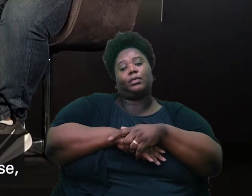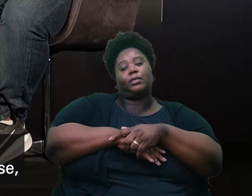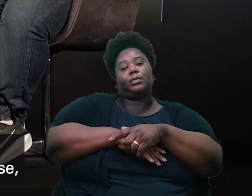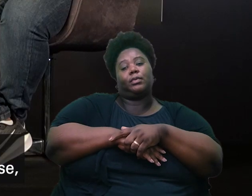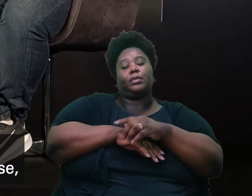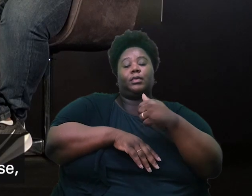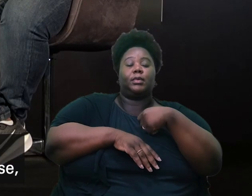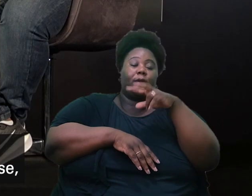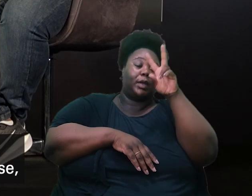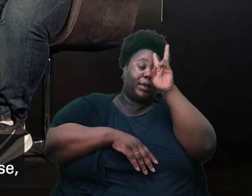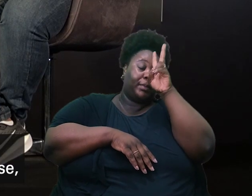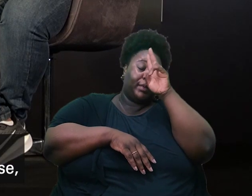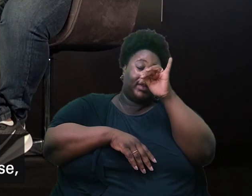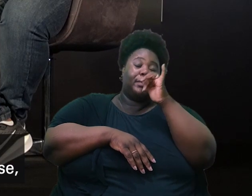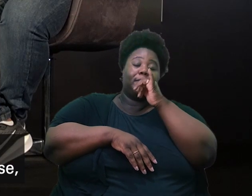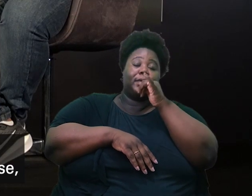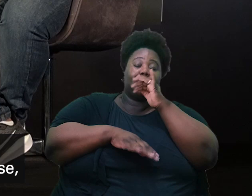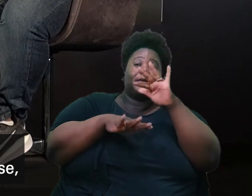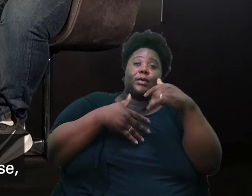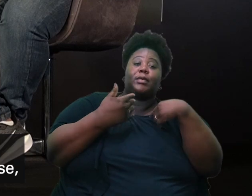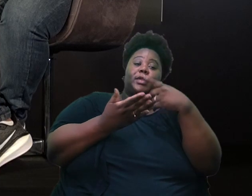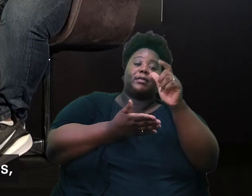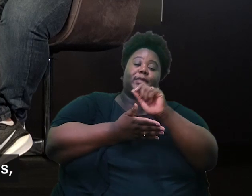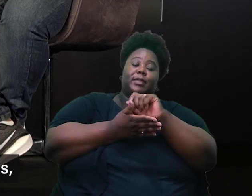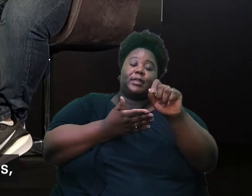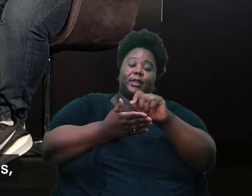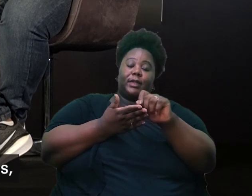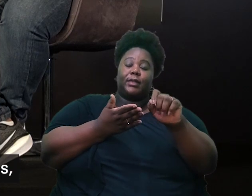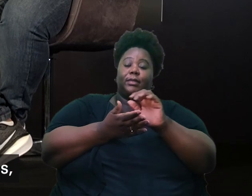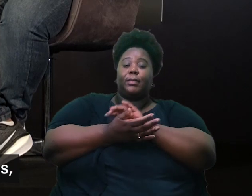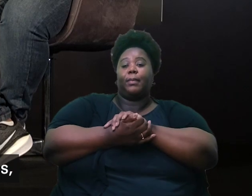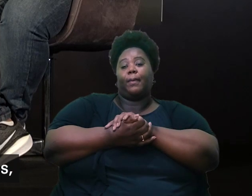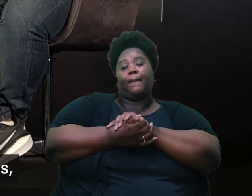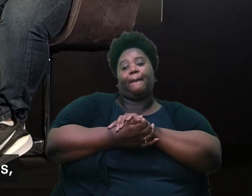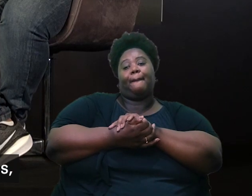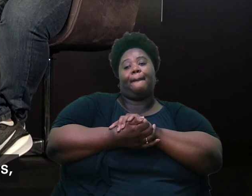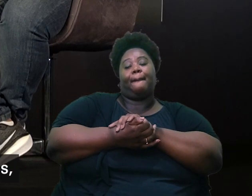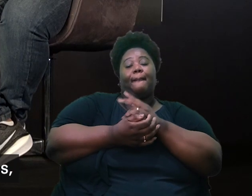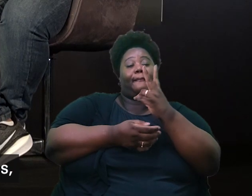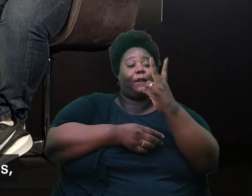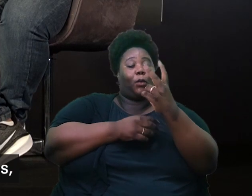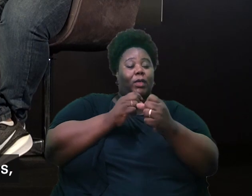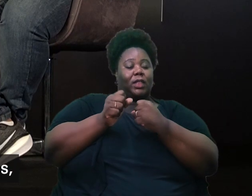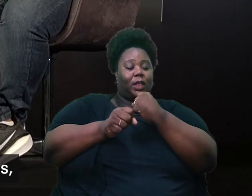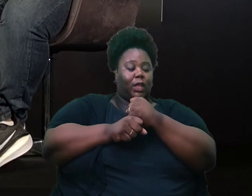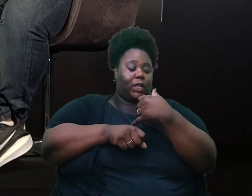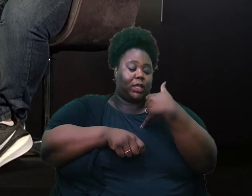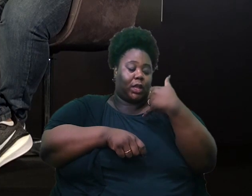Eu me lembro, por exemplo, quando eu estava escrevendo a tese, meu menininho, com 2 aninhos,